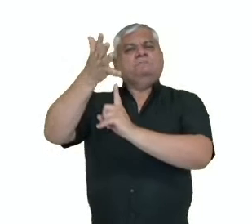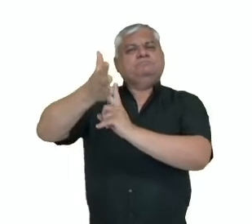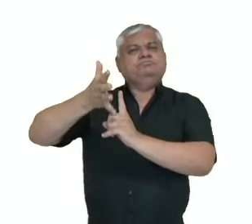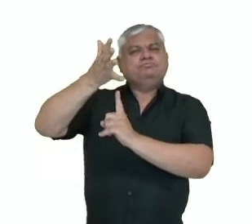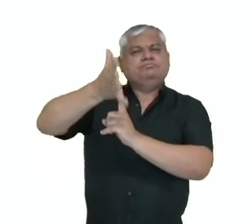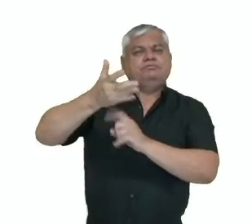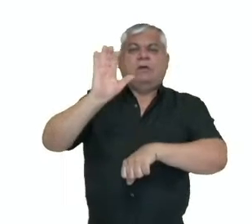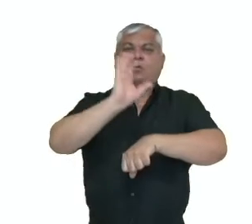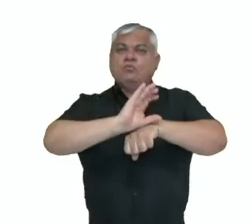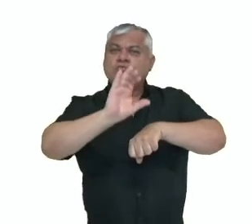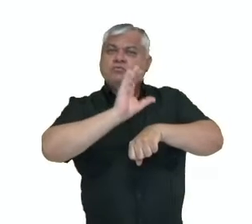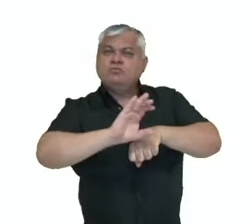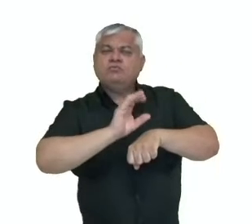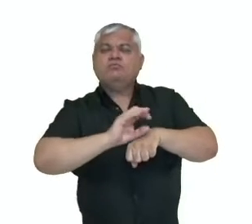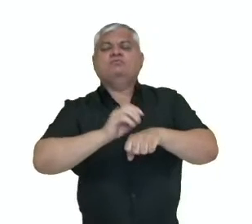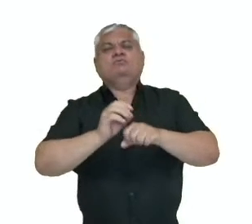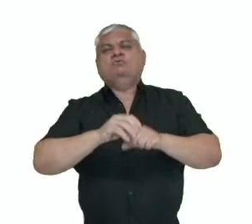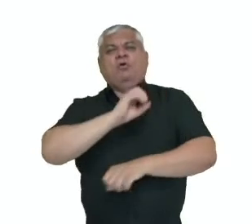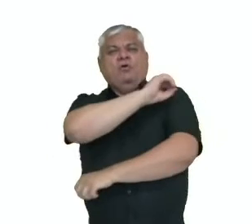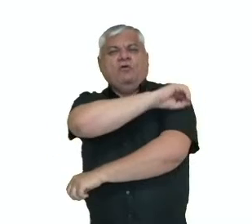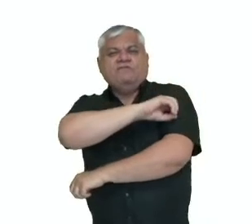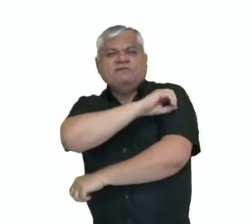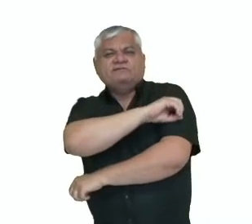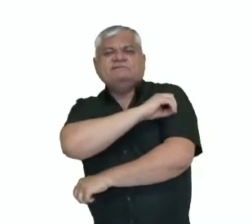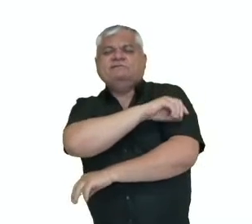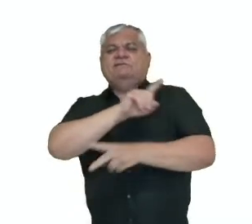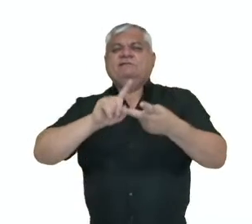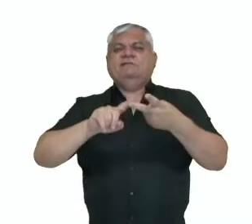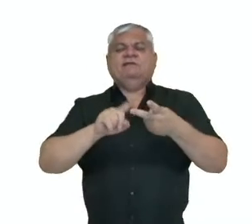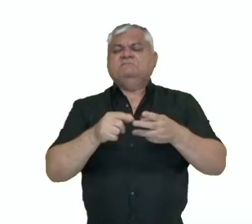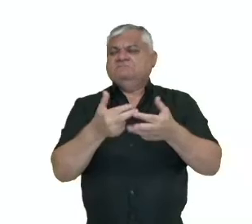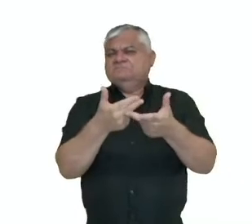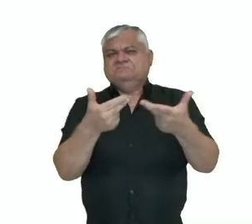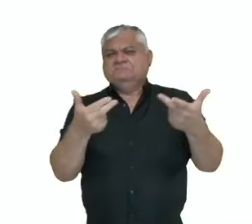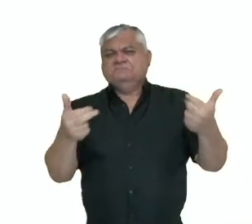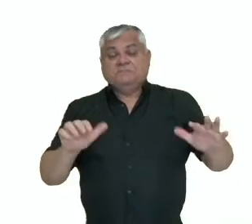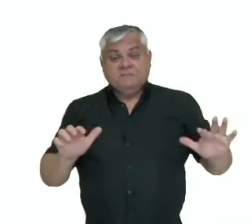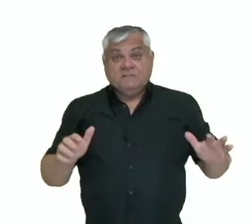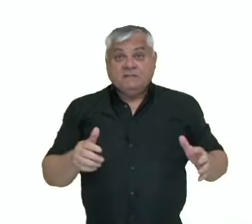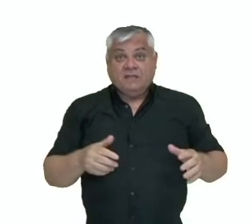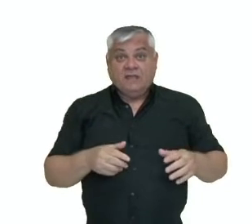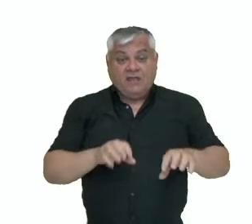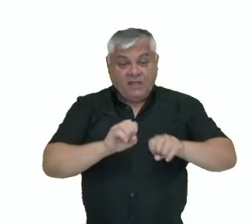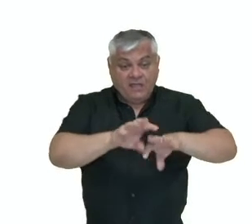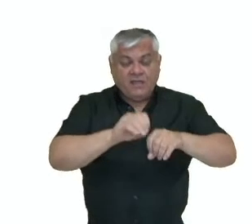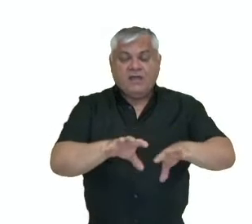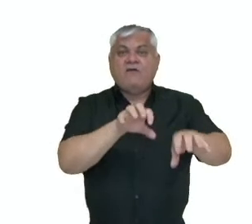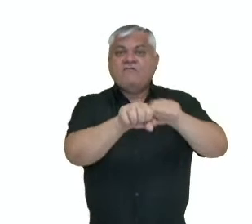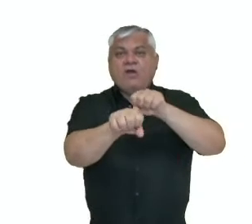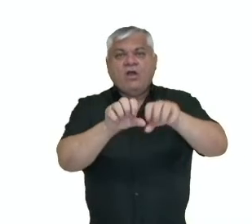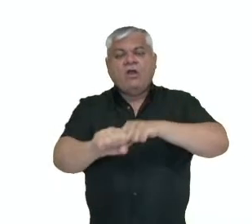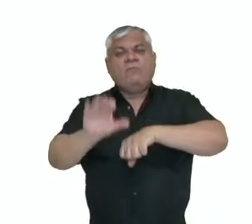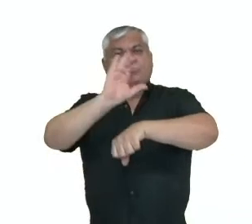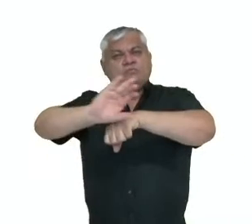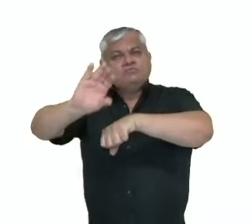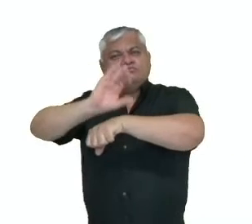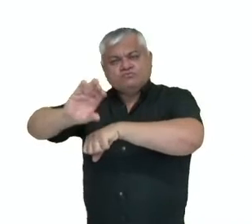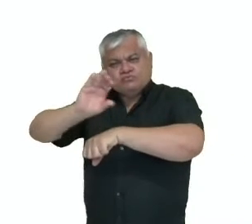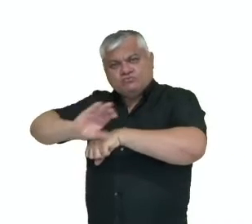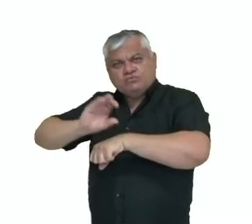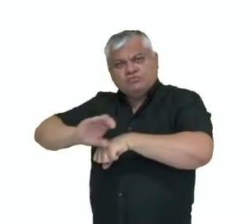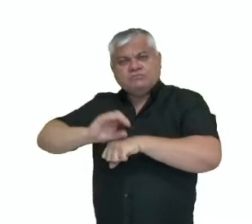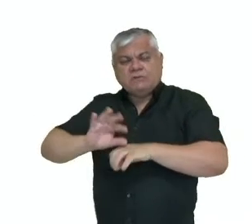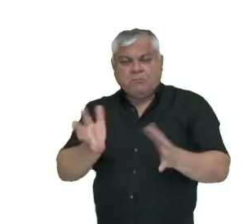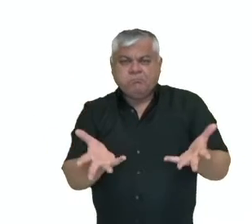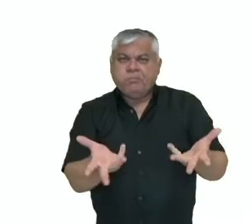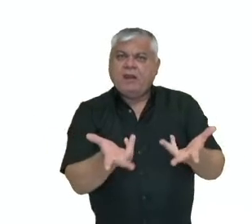cursos técnicos, workshops, promovem a capacitação dos seus associados. Assim, eles podem